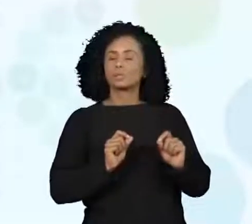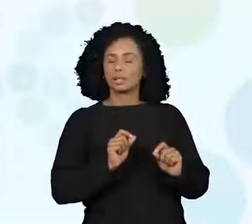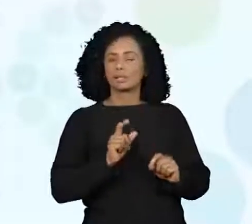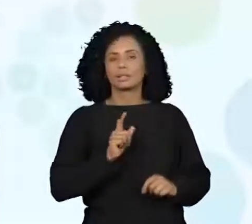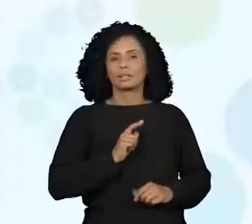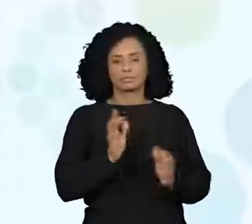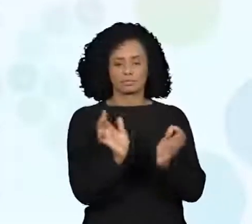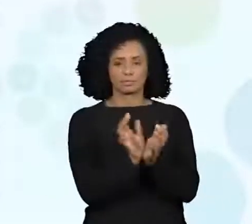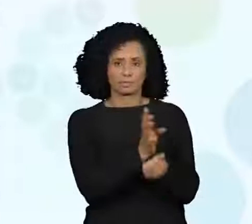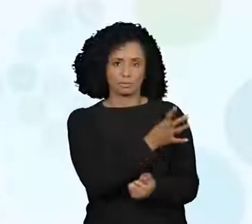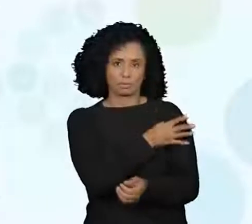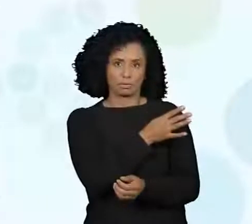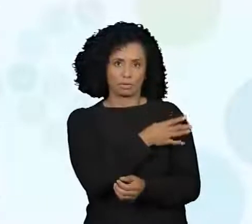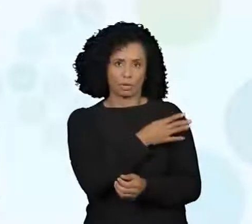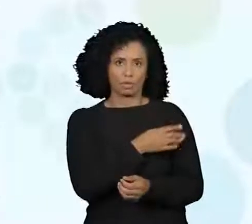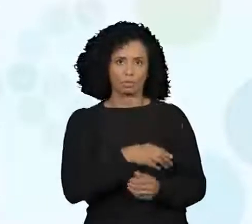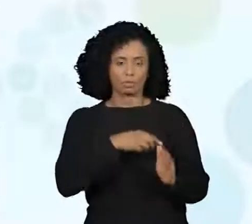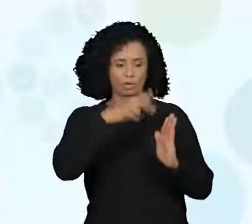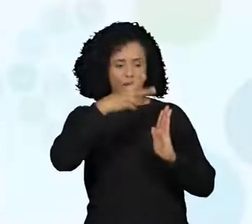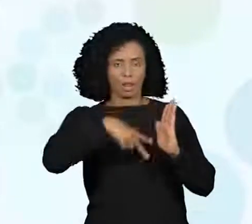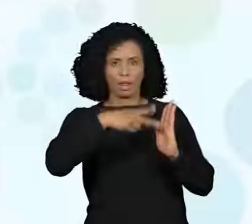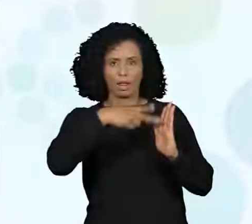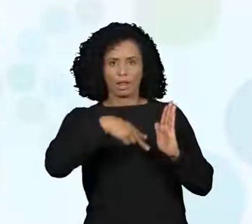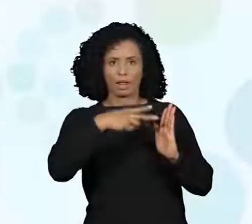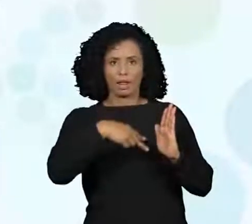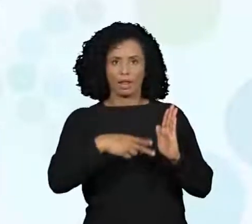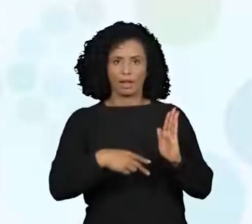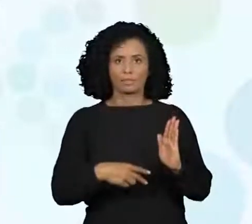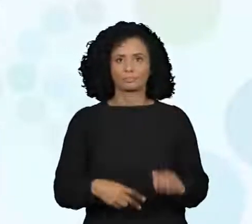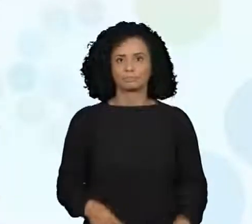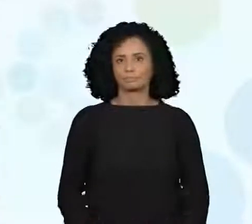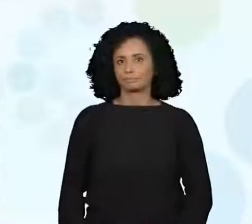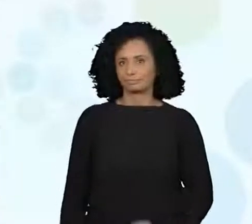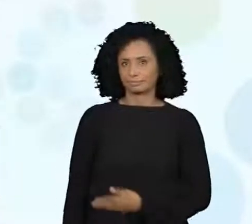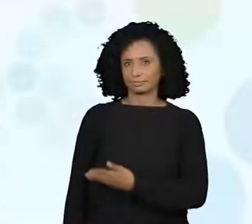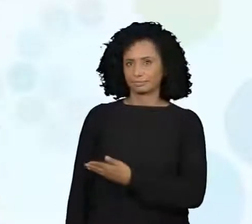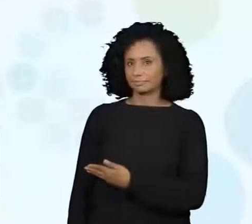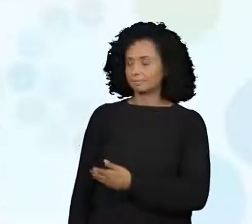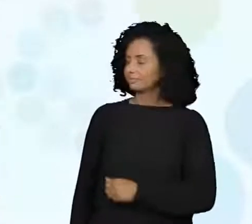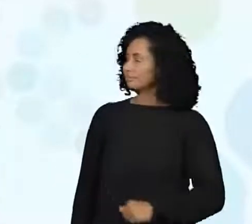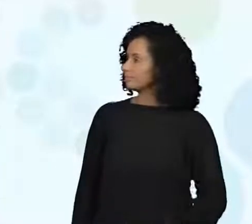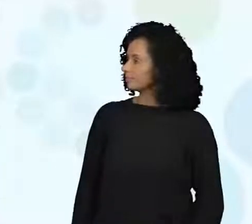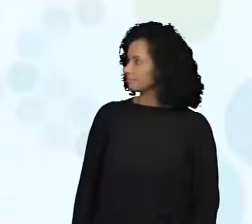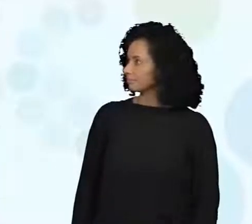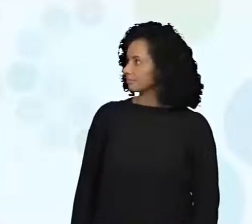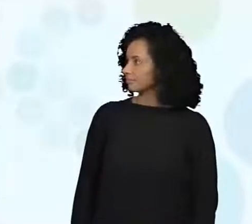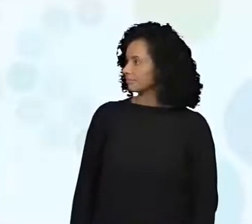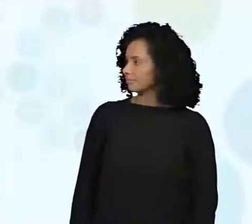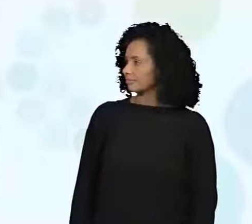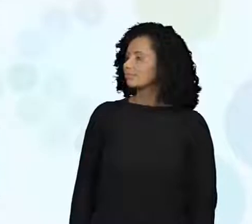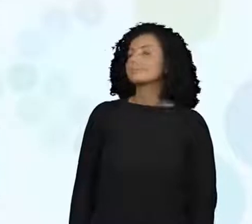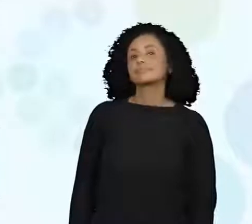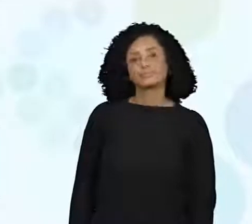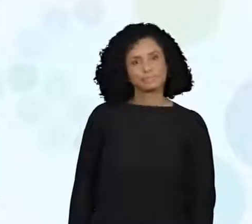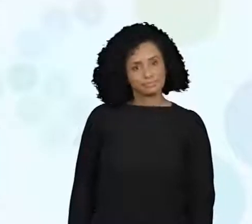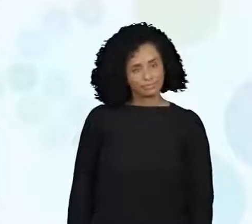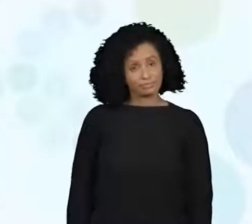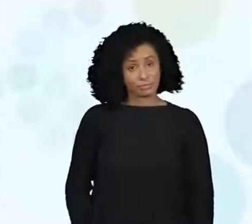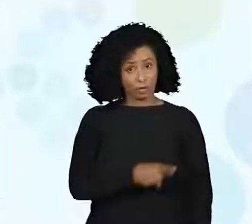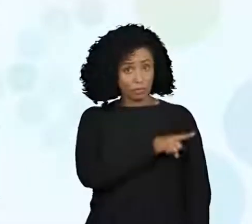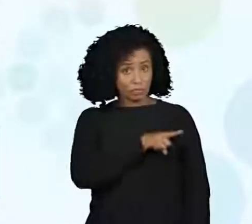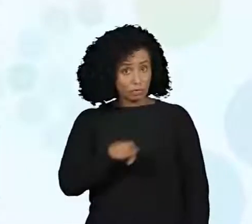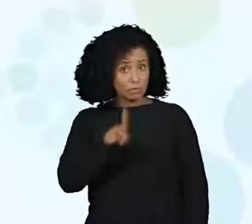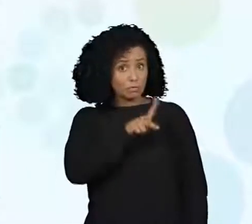do Ensino Fundamental, volume 1, unidade 1, página 67. Então, professor, se